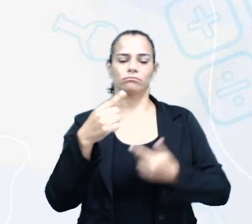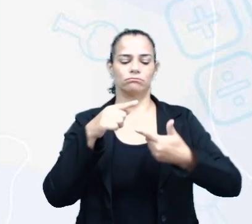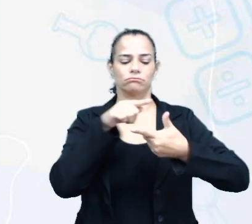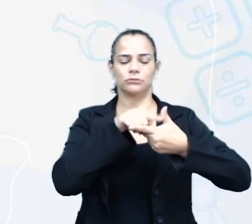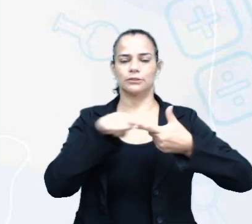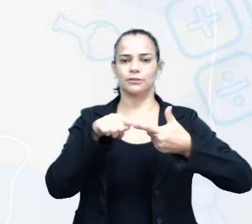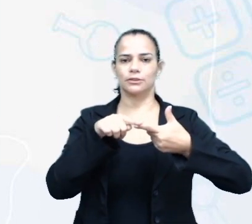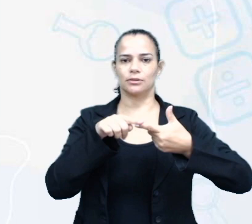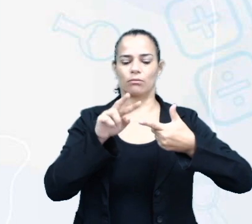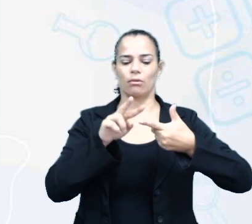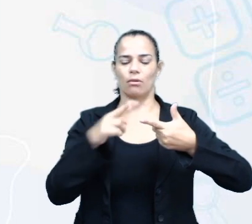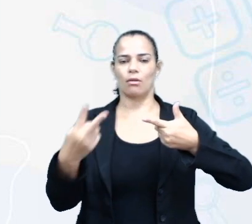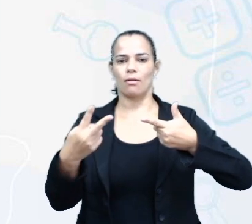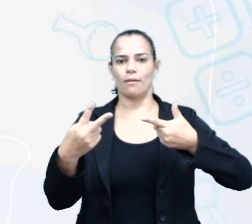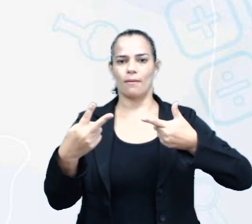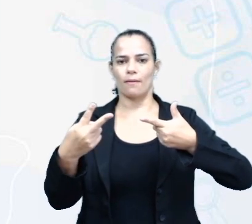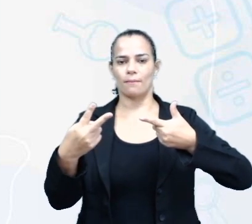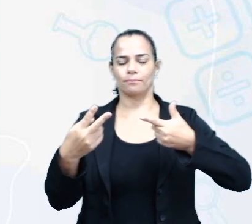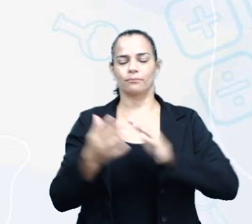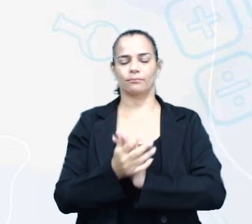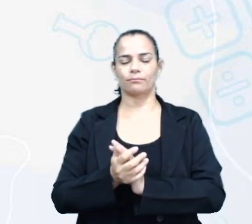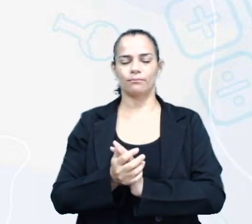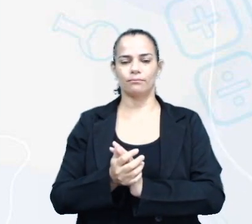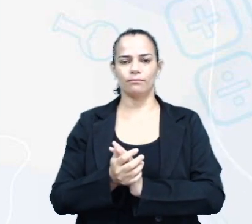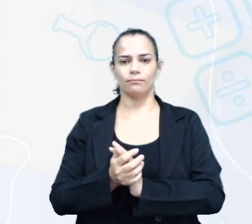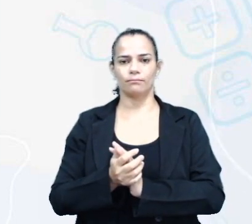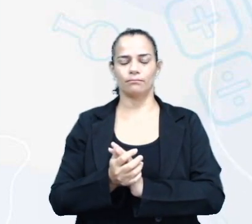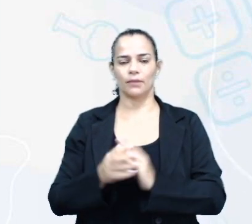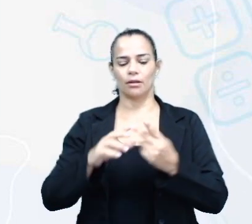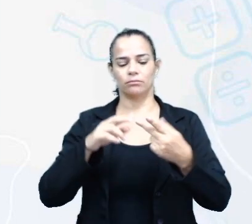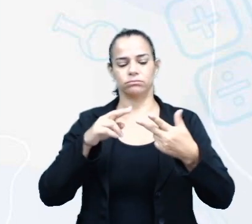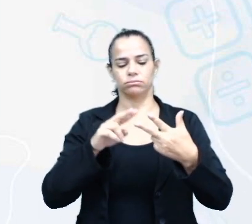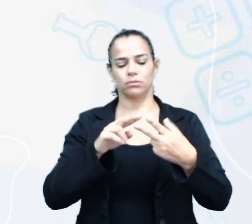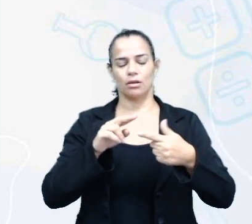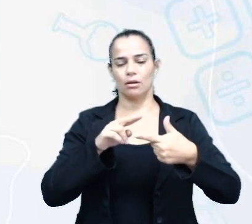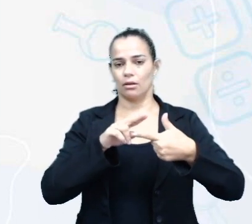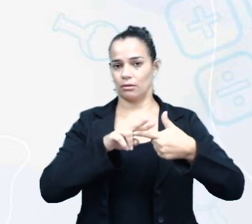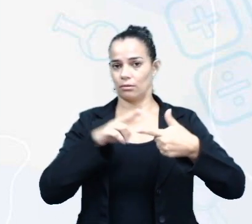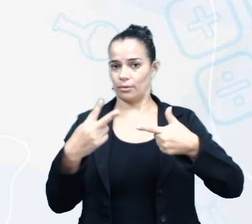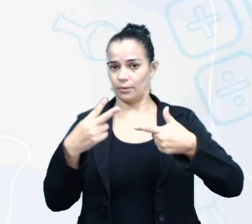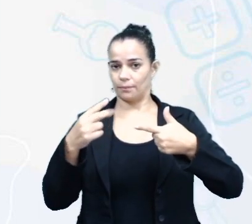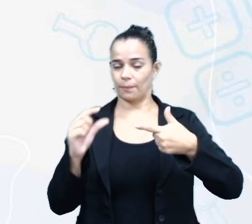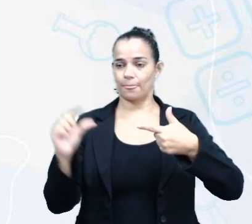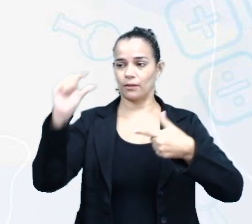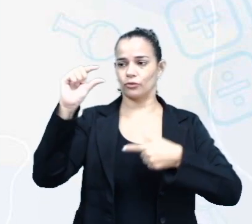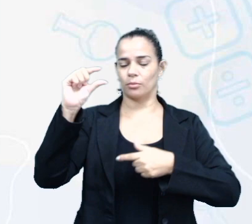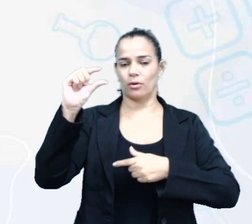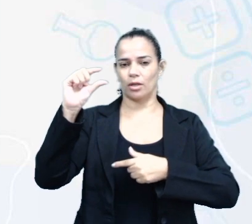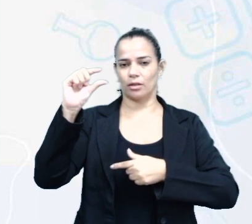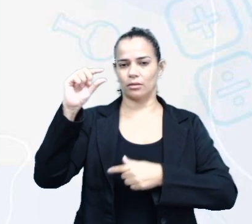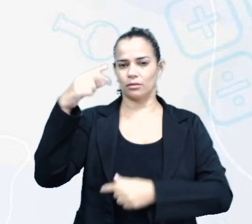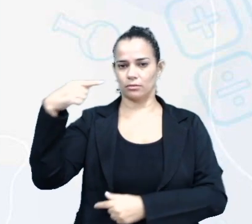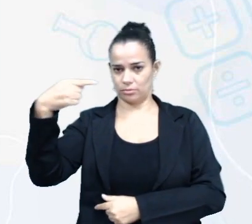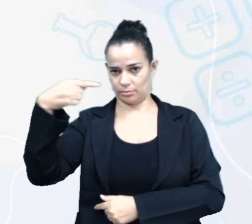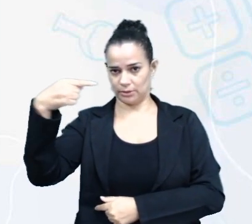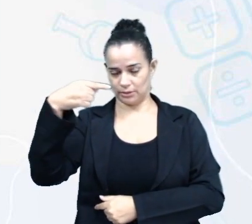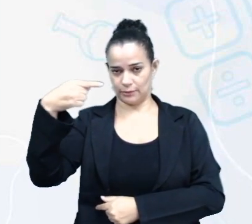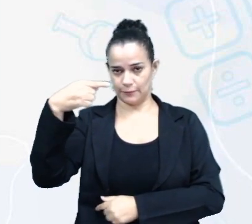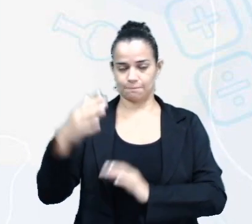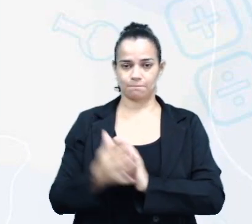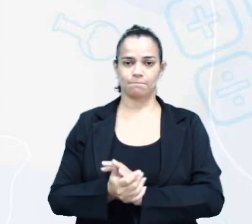de mesma base. O que é que eu faço? Repito a base e subtraio os expoentes. Então, quando eu fizer